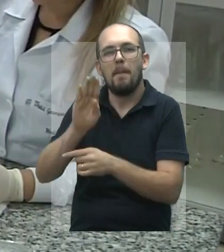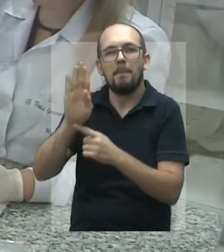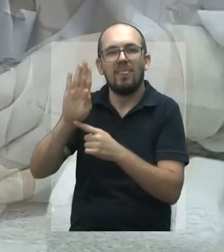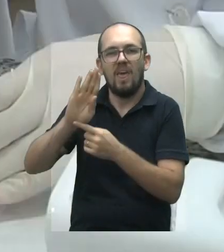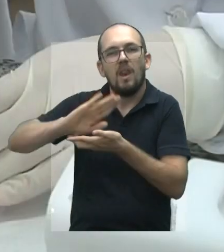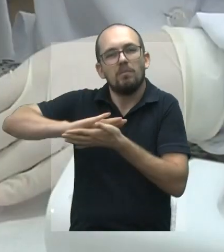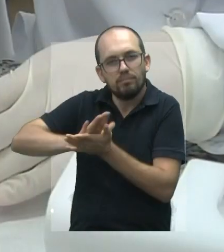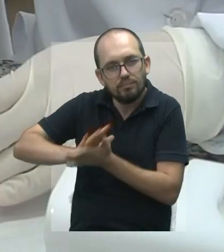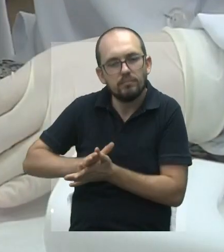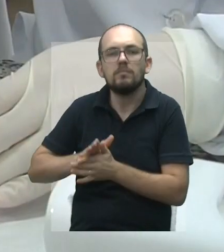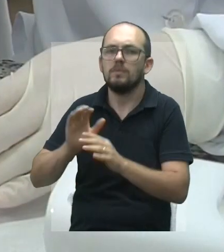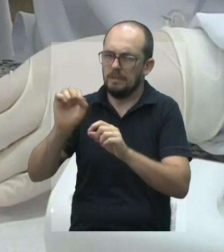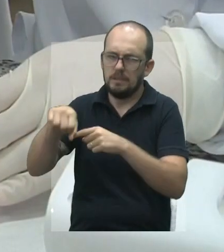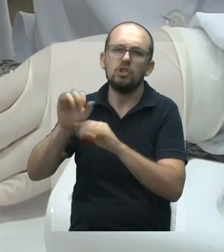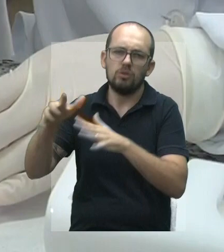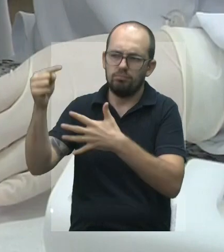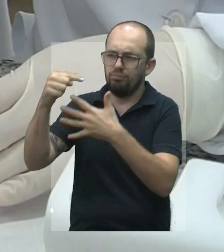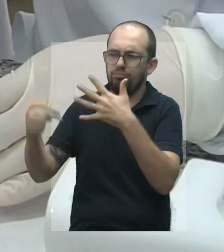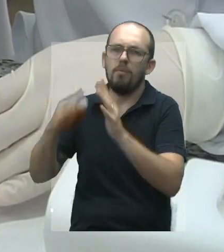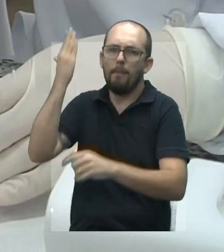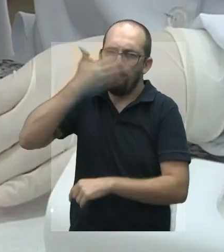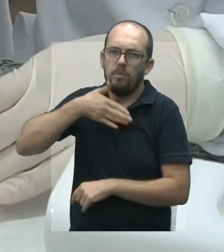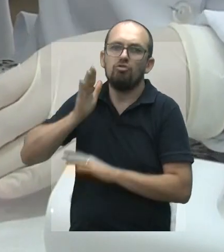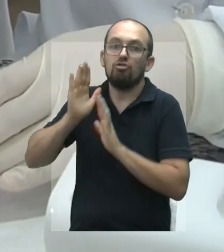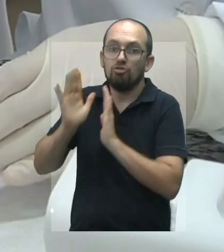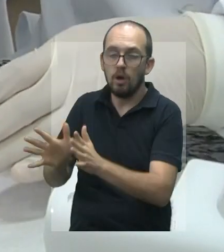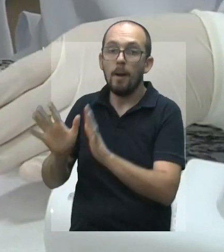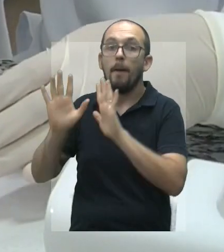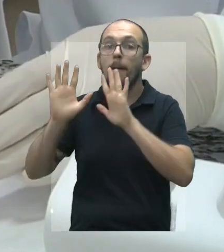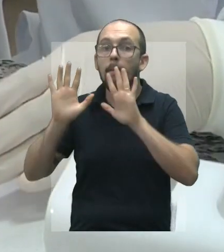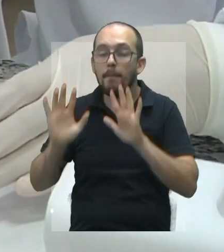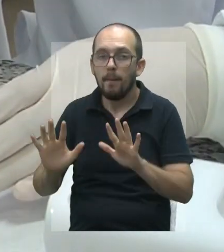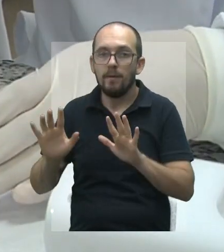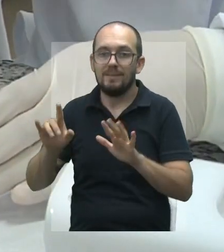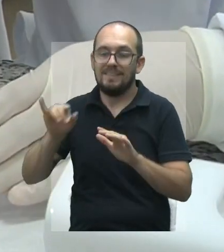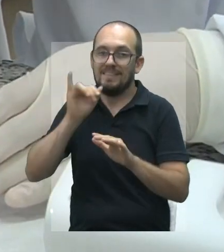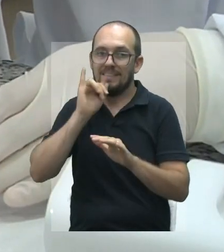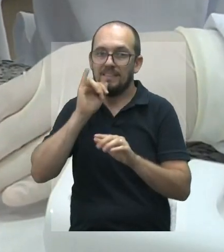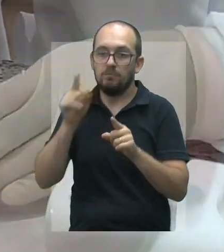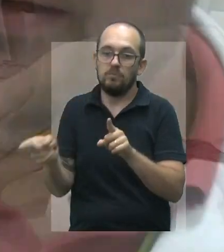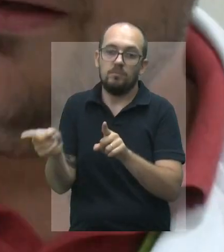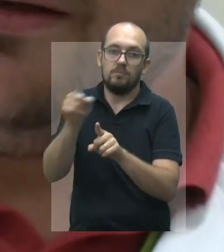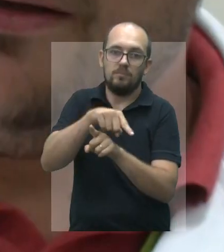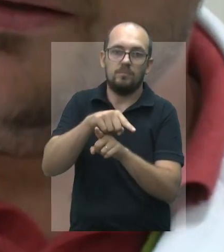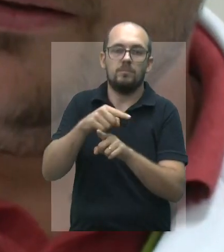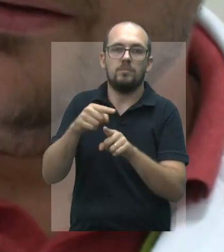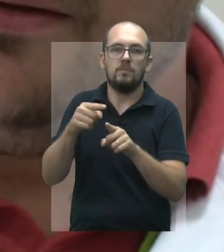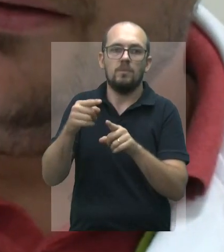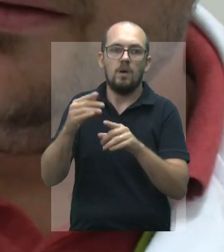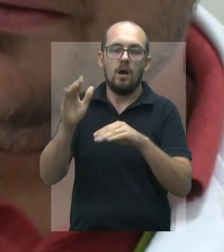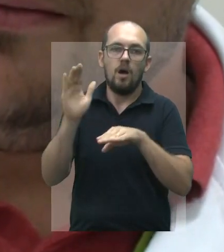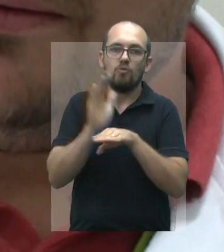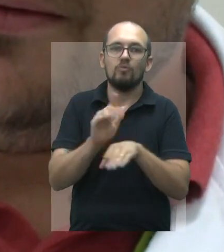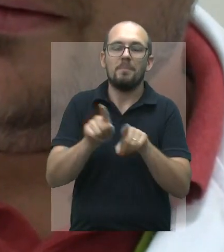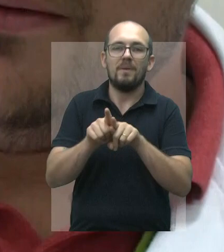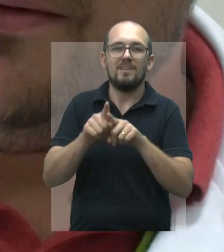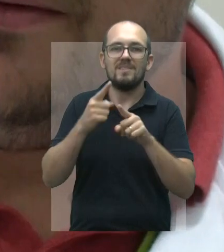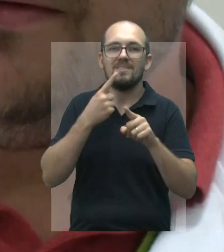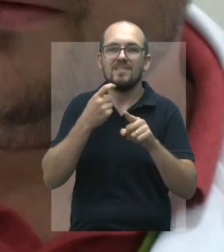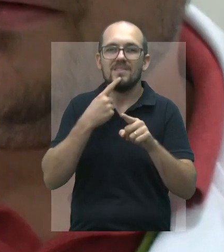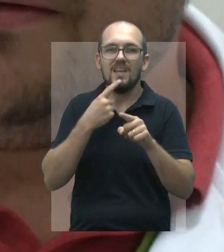outras funções. A utilização do ozônio de caráter de autohemodifusão, como